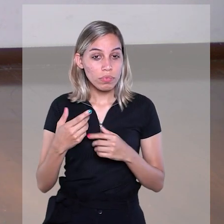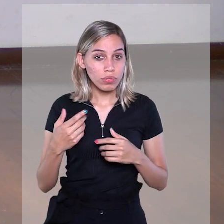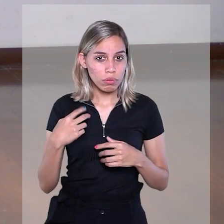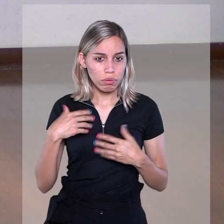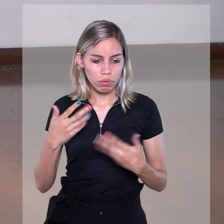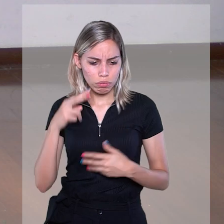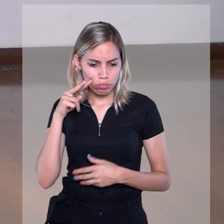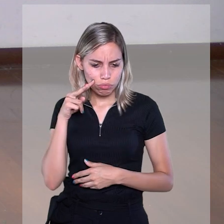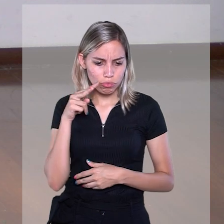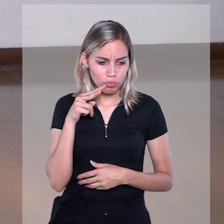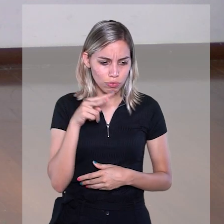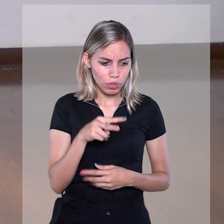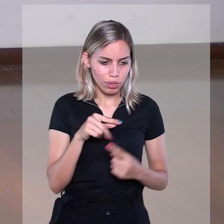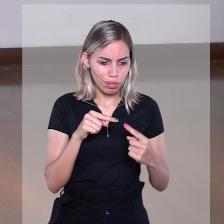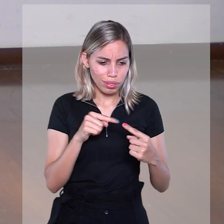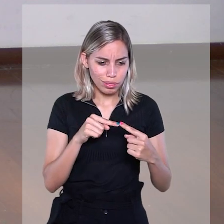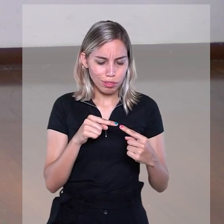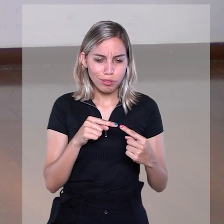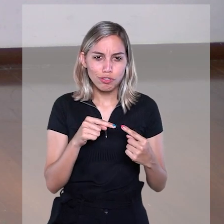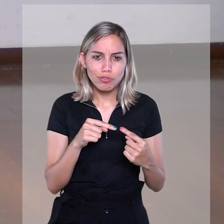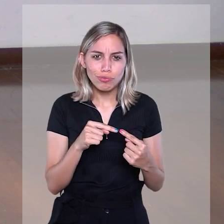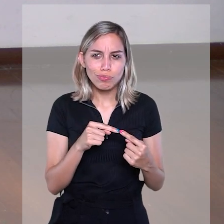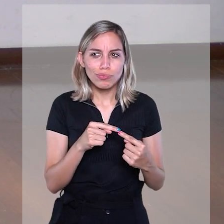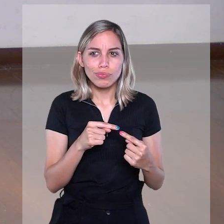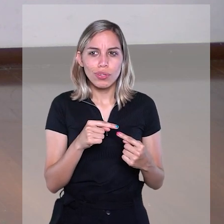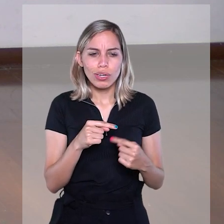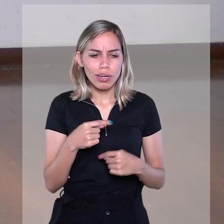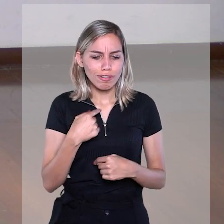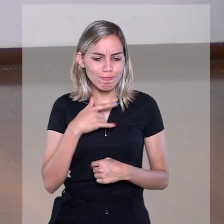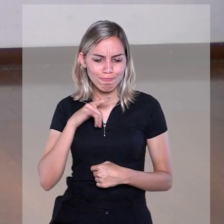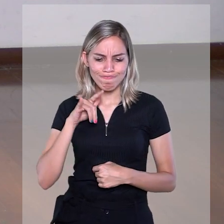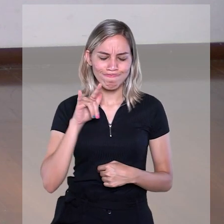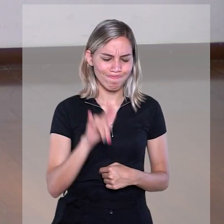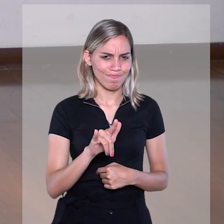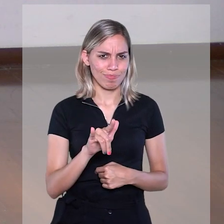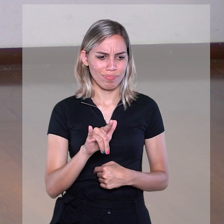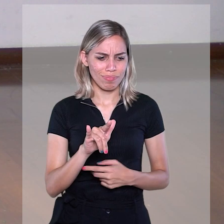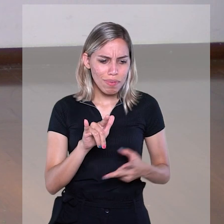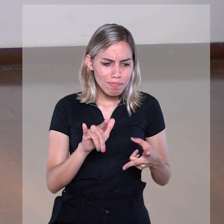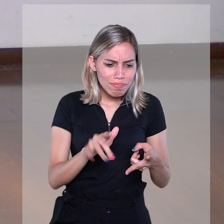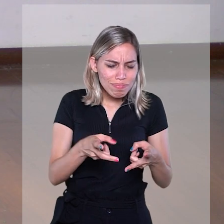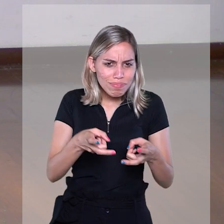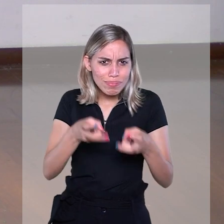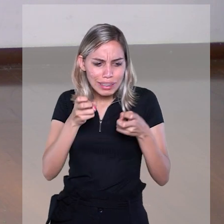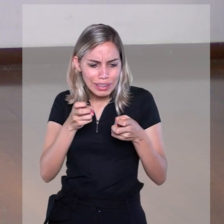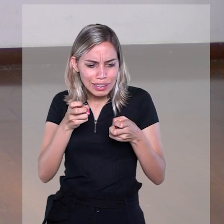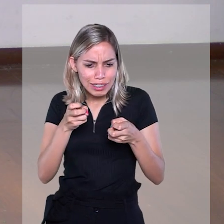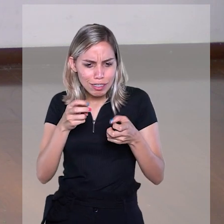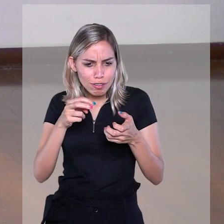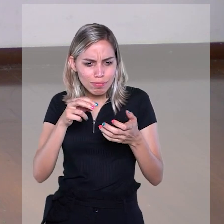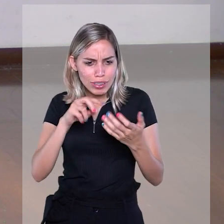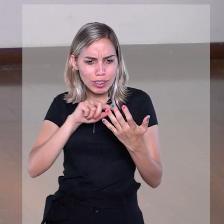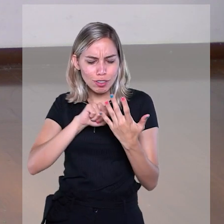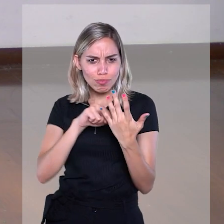amo. É alguma coisa ali que faz com que eu perceba o significante como